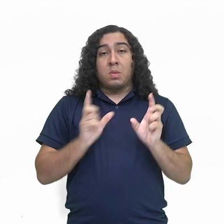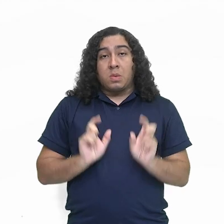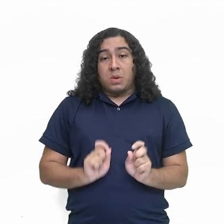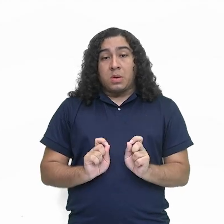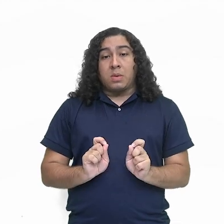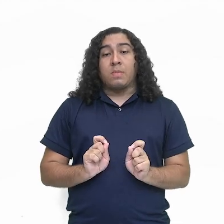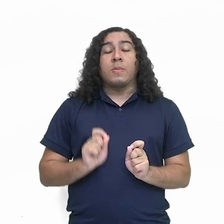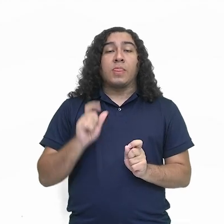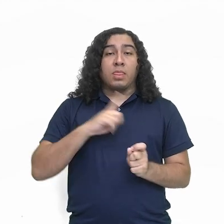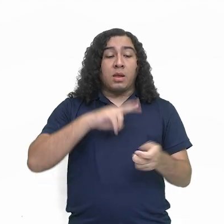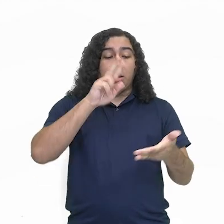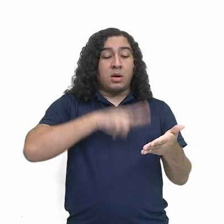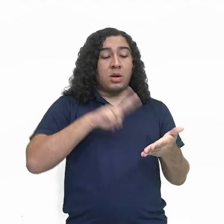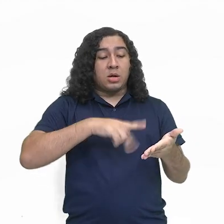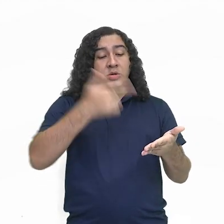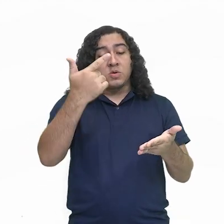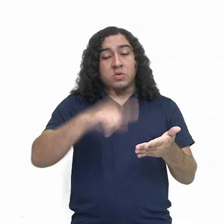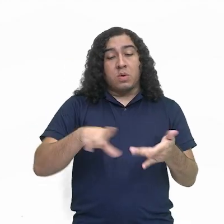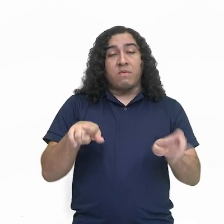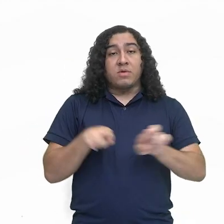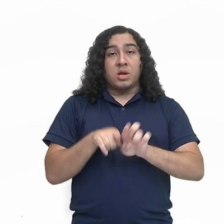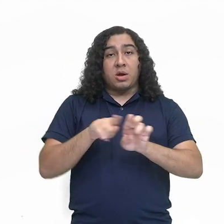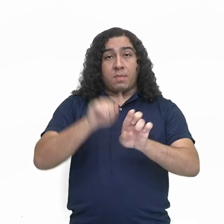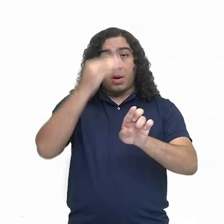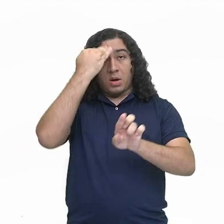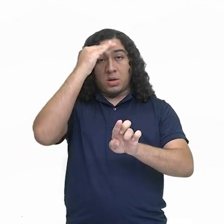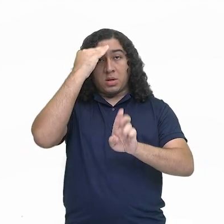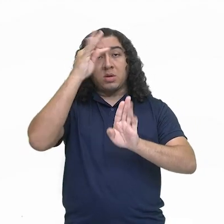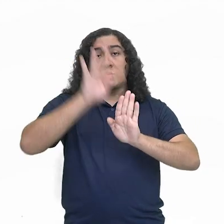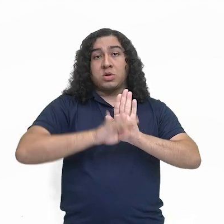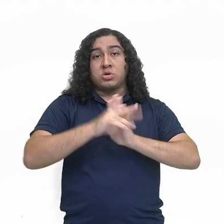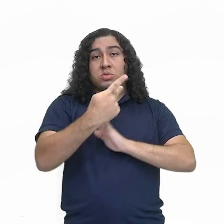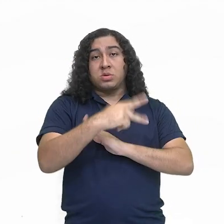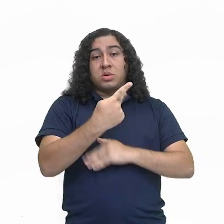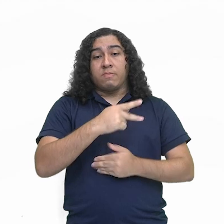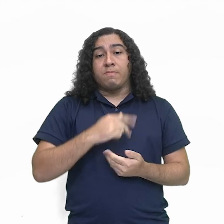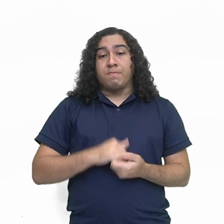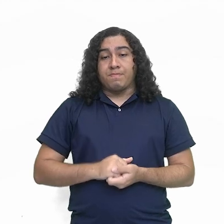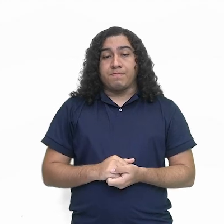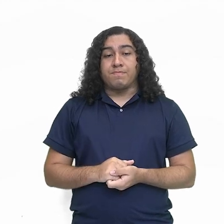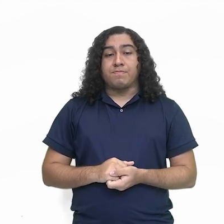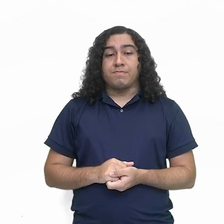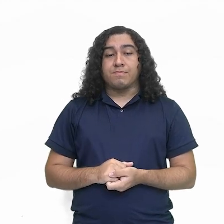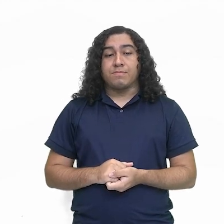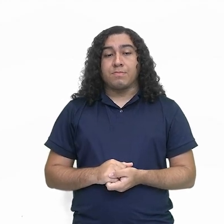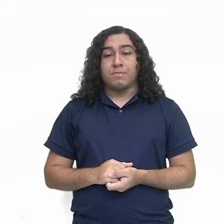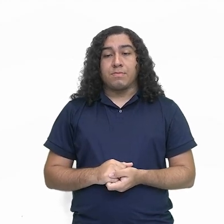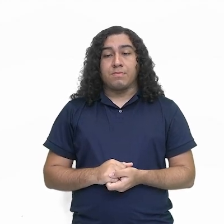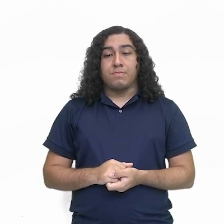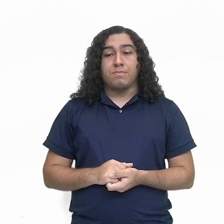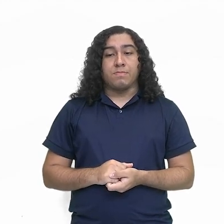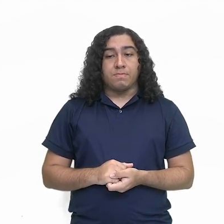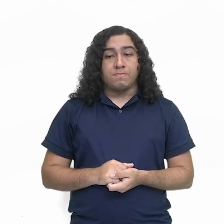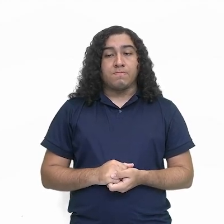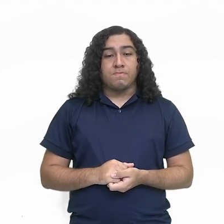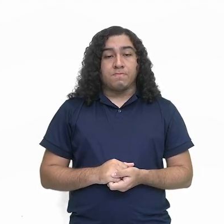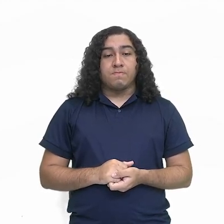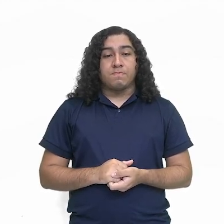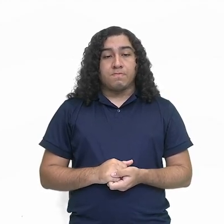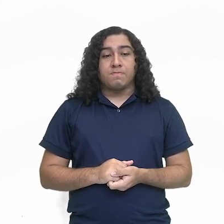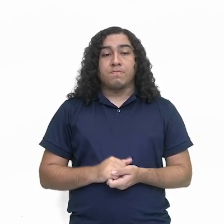necessidade de relê-lo e interpretá-lo, ou de reinterpretar também, né?